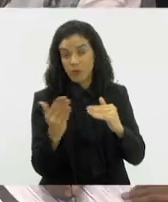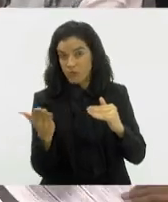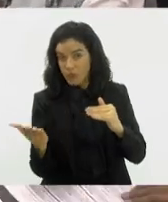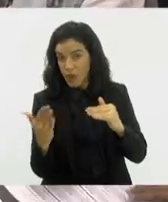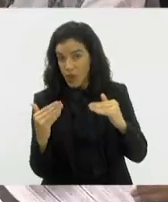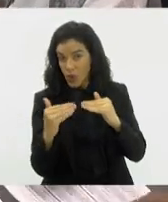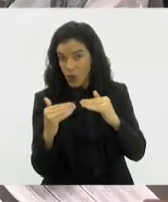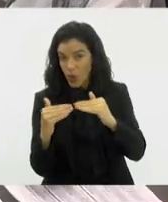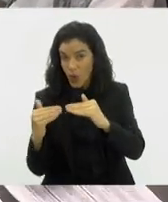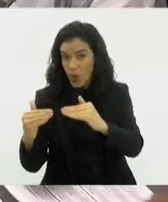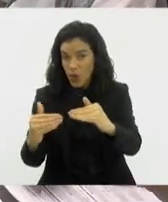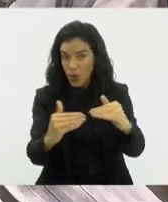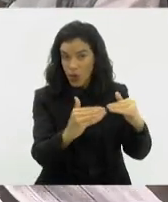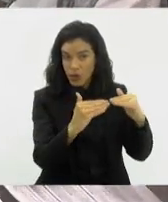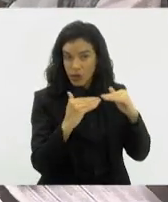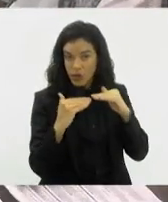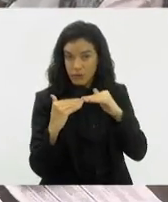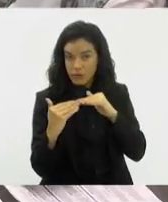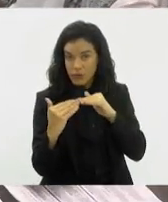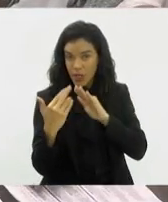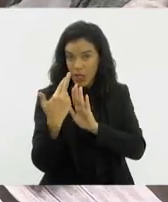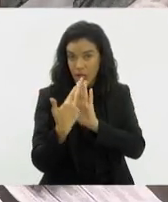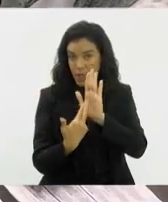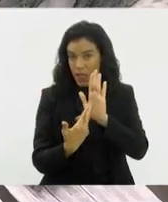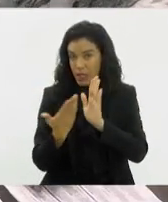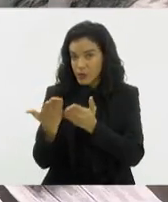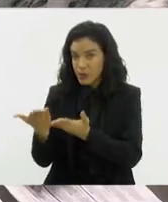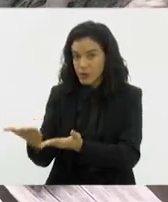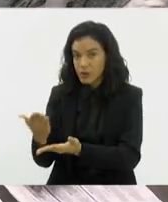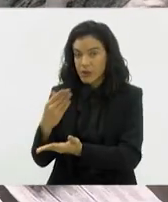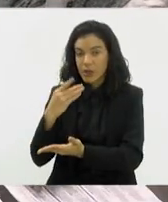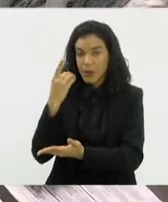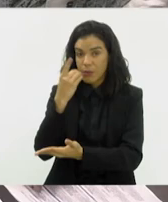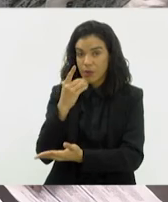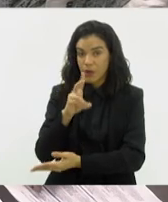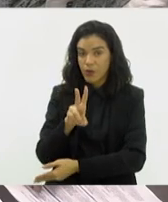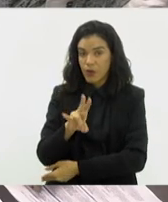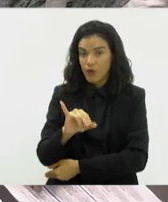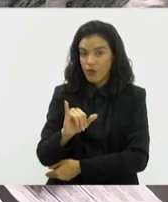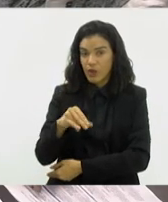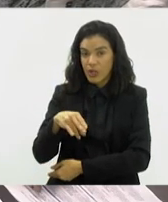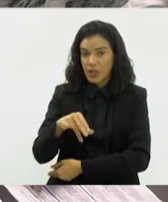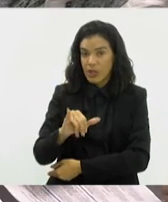concordância geral, por favor, relatoria, deputado Vinícius Cosolino.